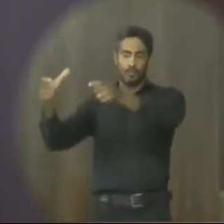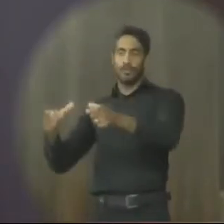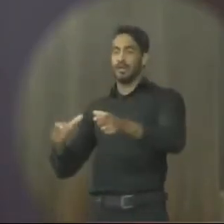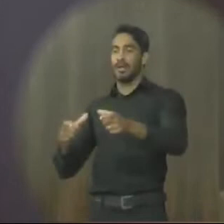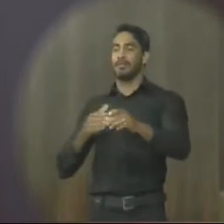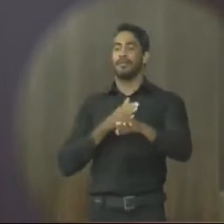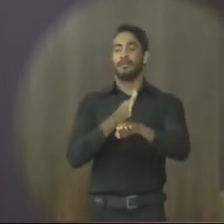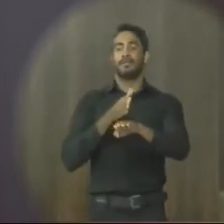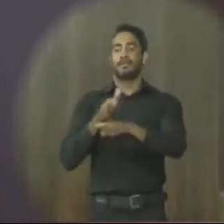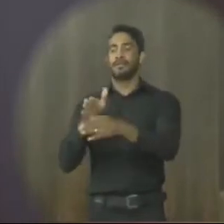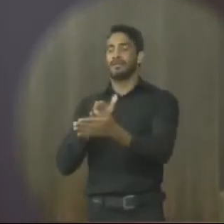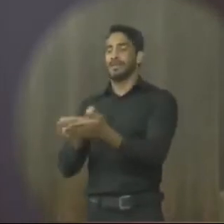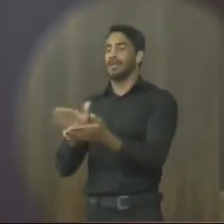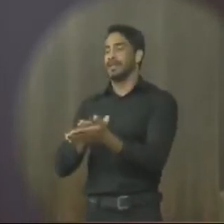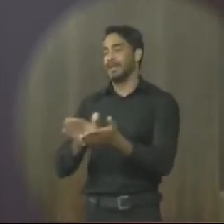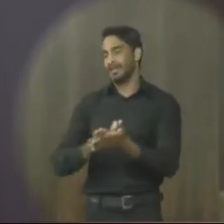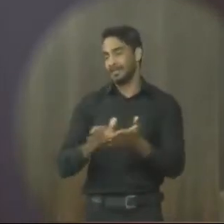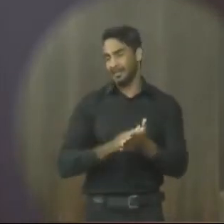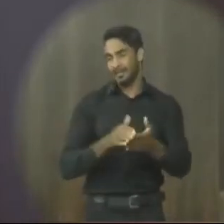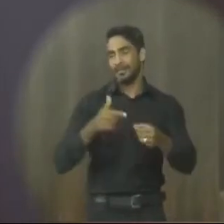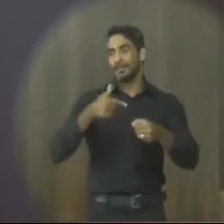só gastando combustível e rodando